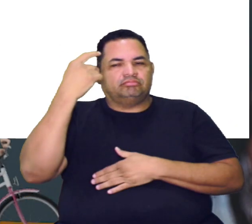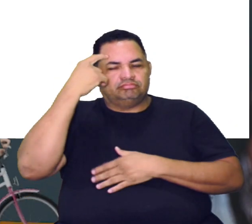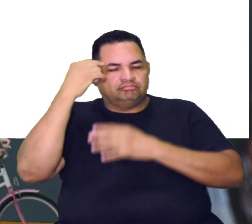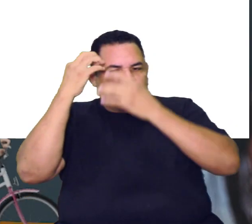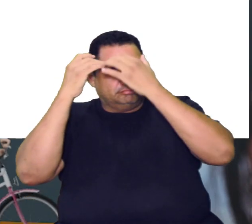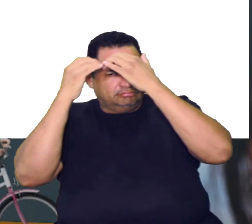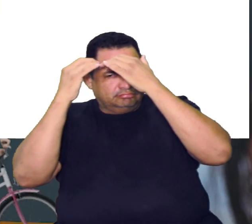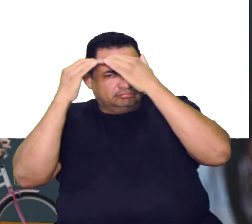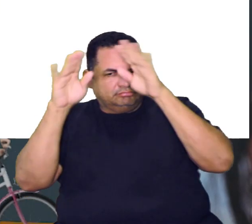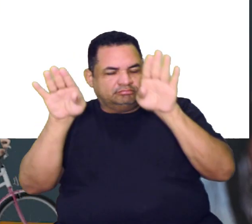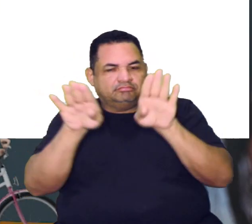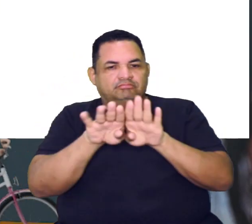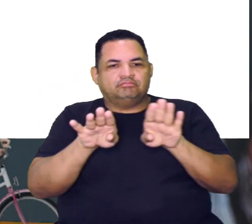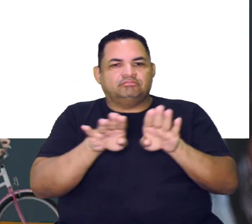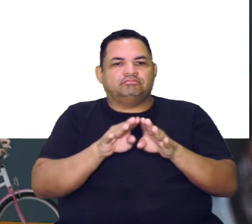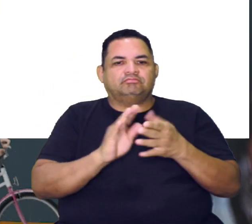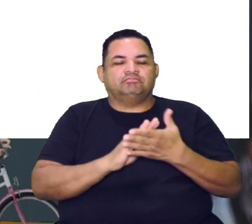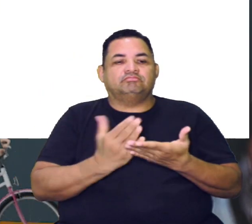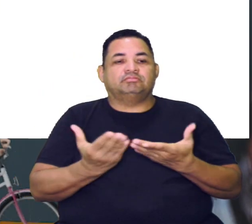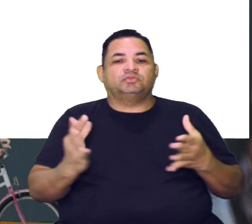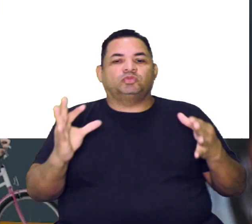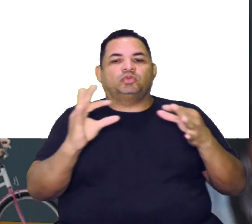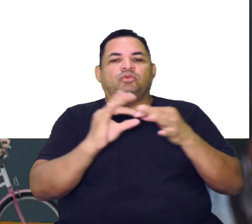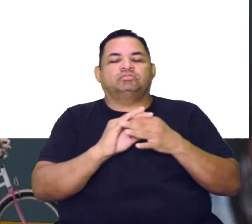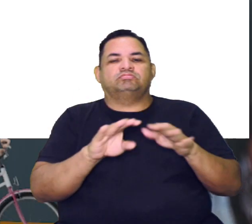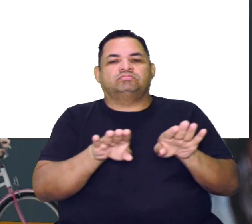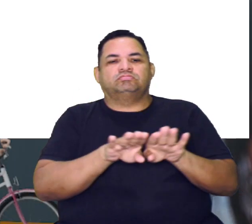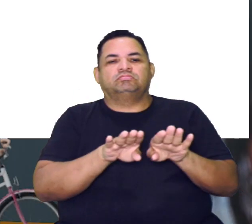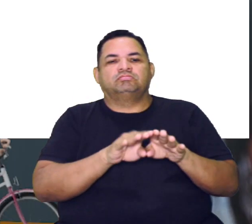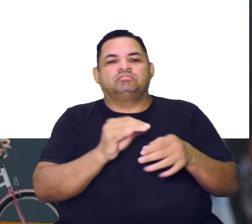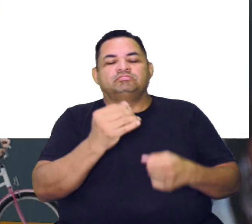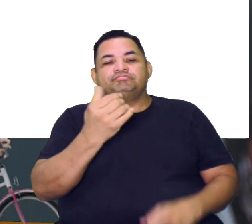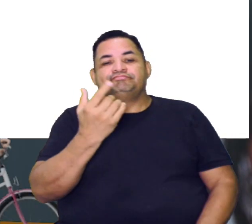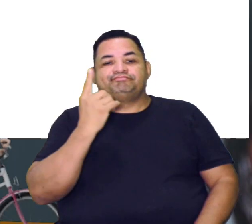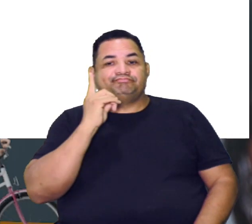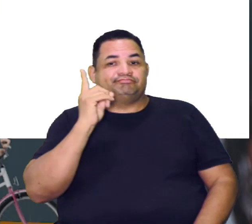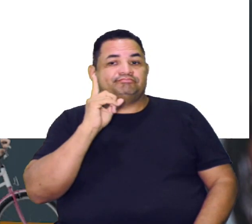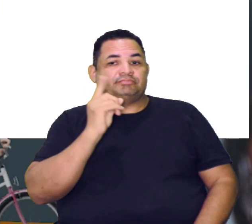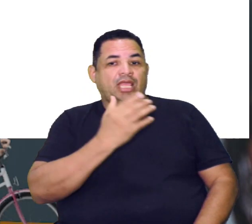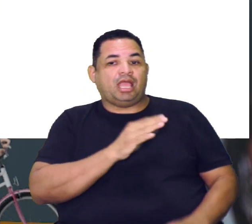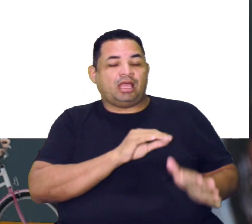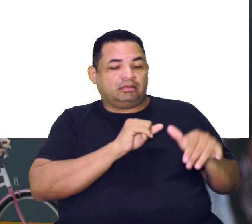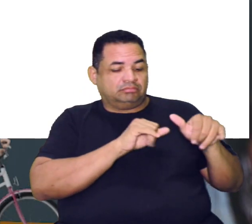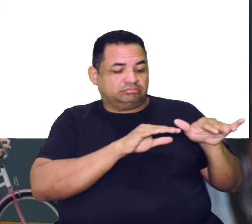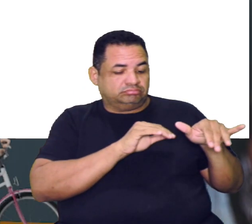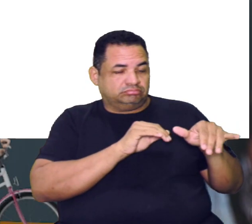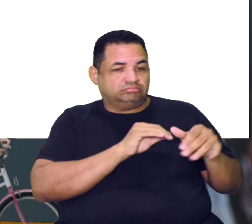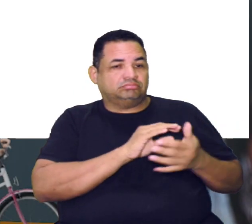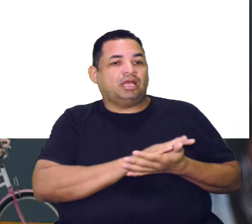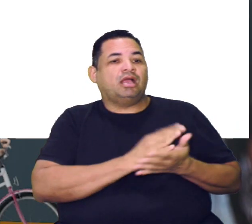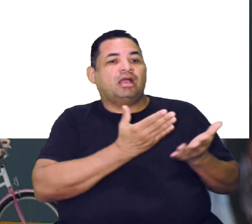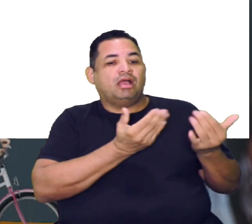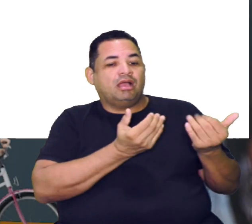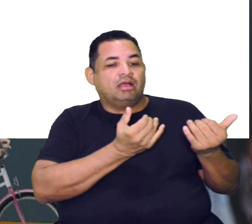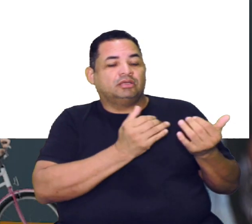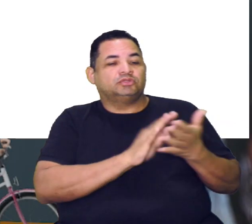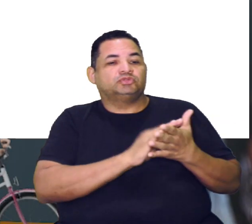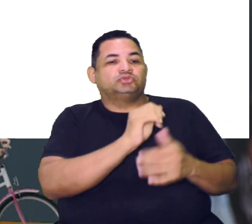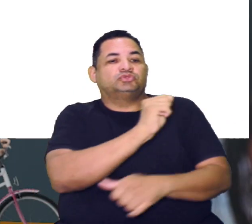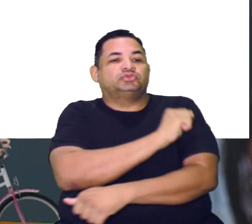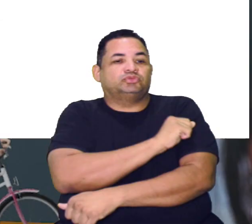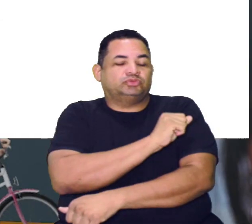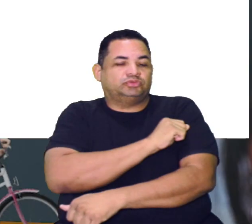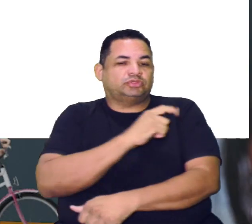cognitivas. Dentro desse contexto, a gente observa que aqueles adolescentes, aqueles jovens que têm a